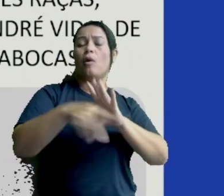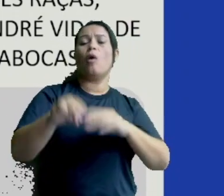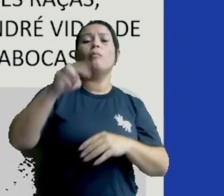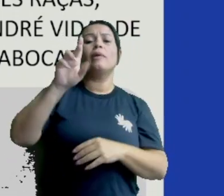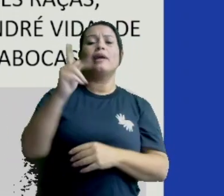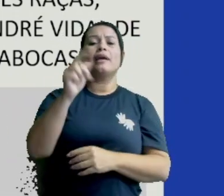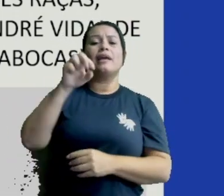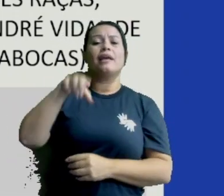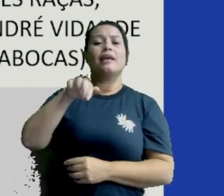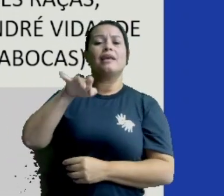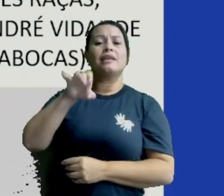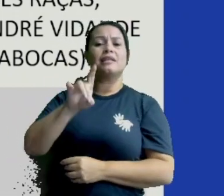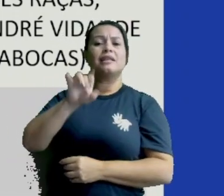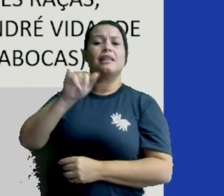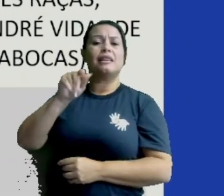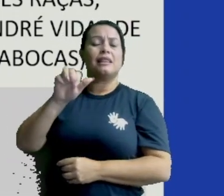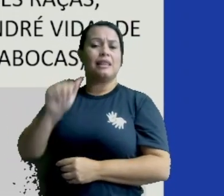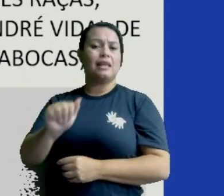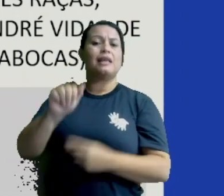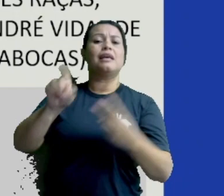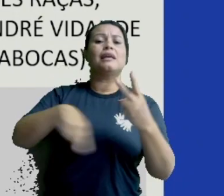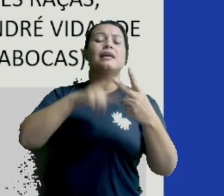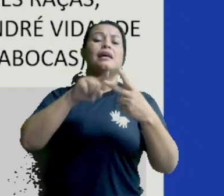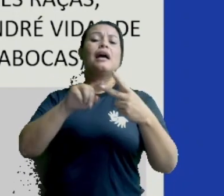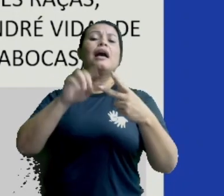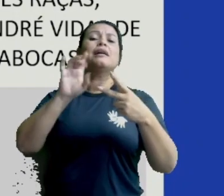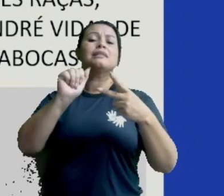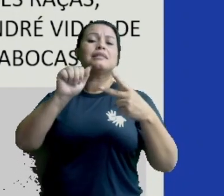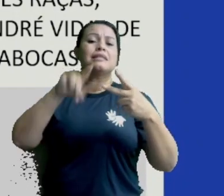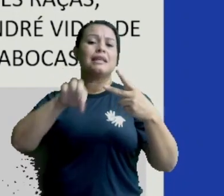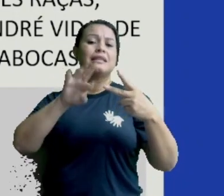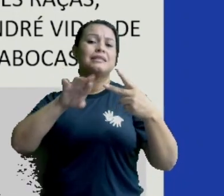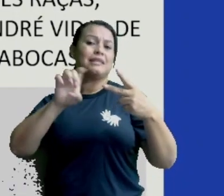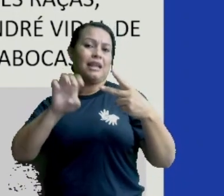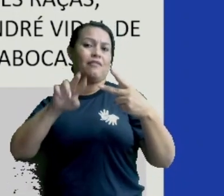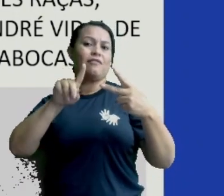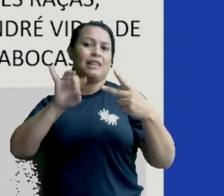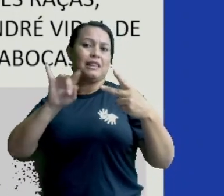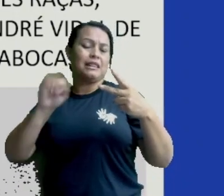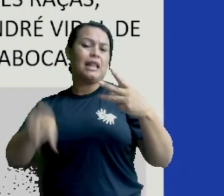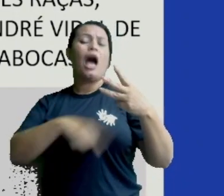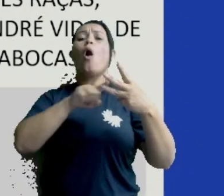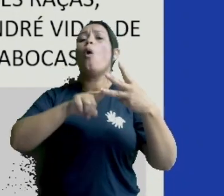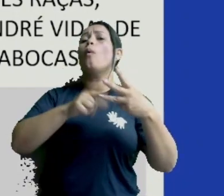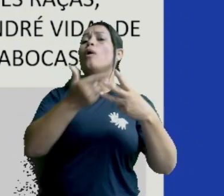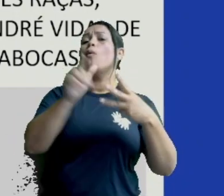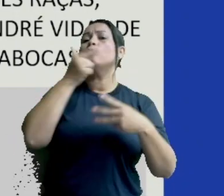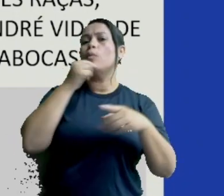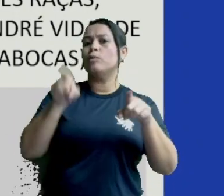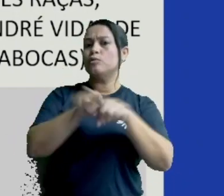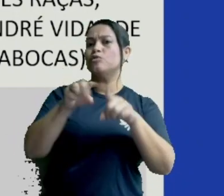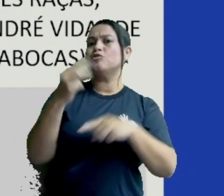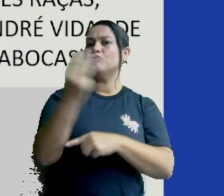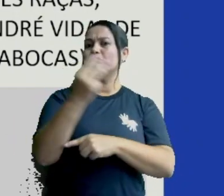Felipe Camões, André de Vidal Negreiros, que foram heróis da Batalha do Monte das